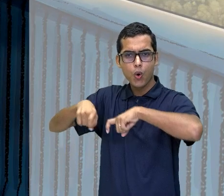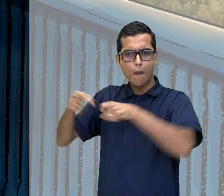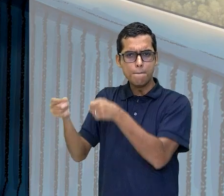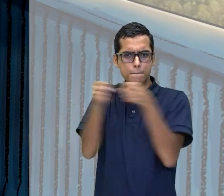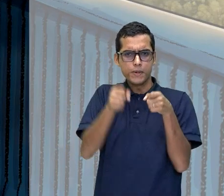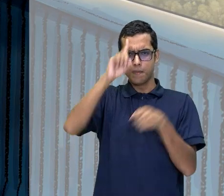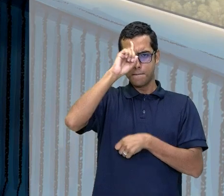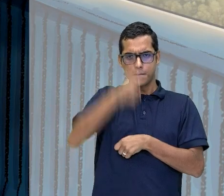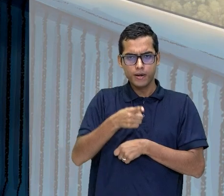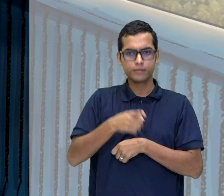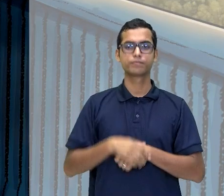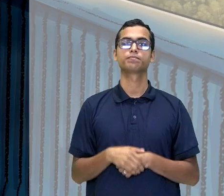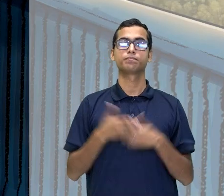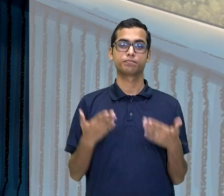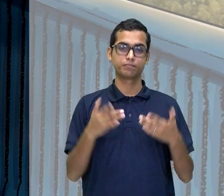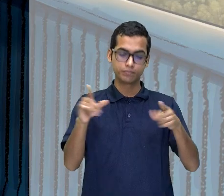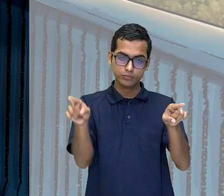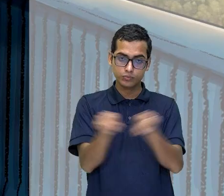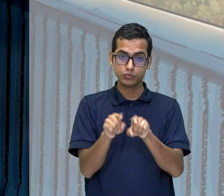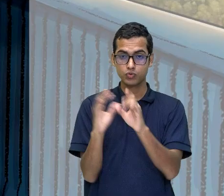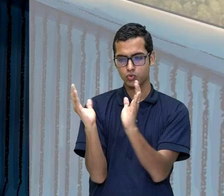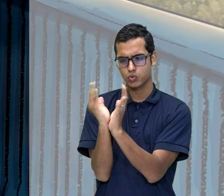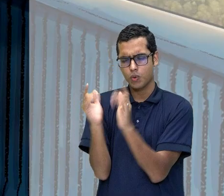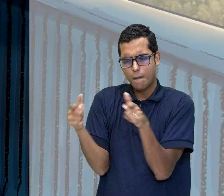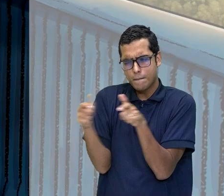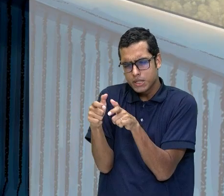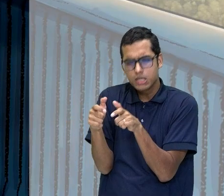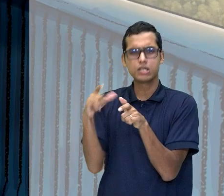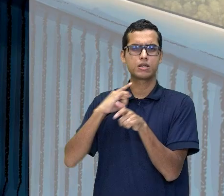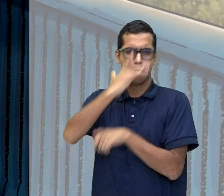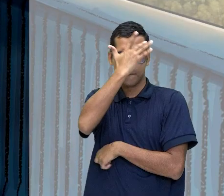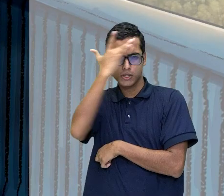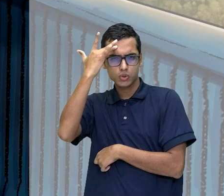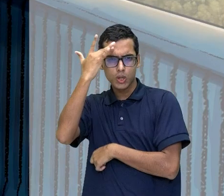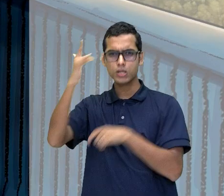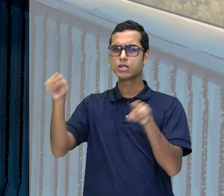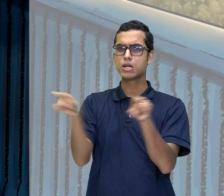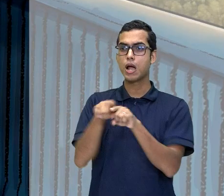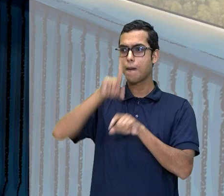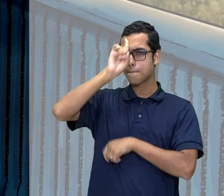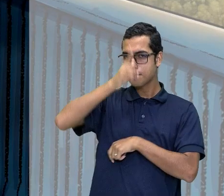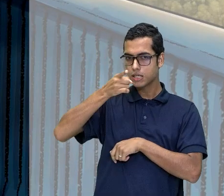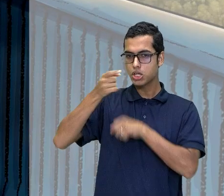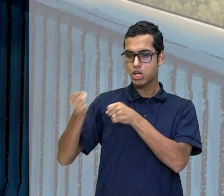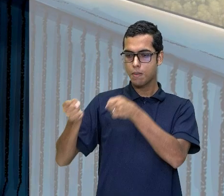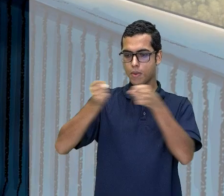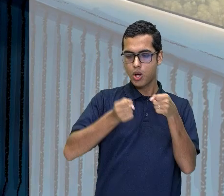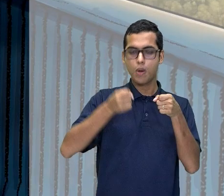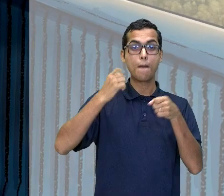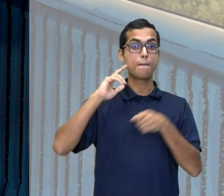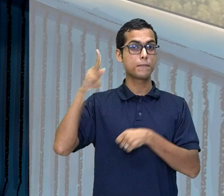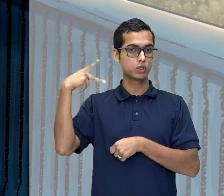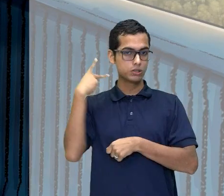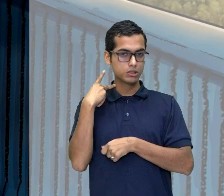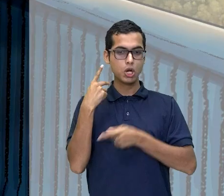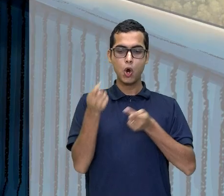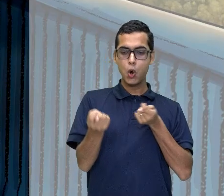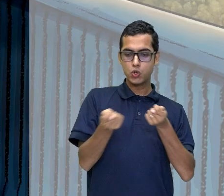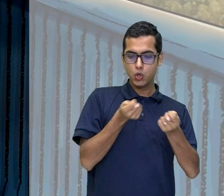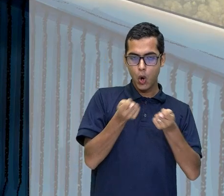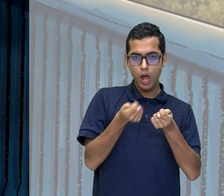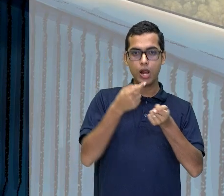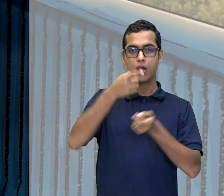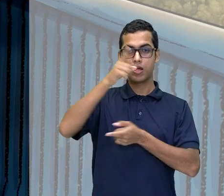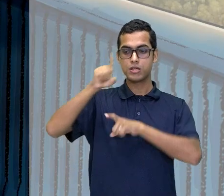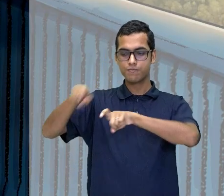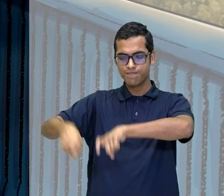alguns subterfúgios. Para a gente caracterizar esse momento, é muito importante que a gente tenha em mente que os primeiros anos da República